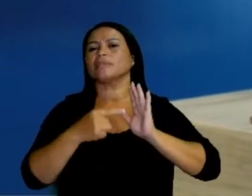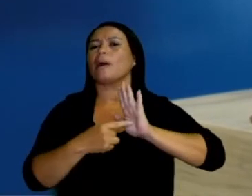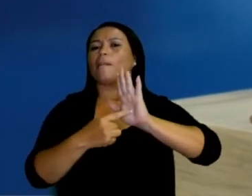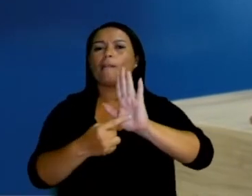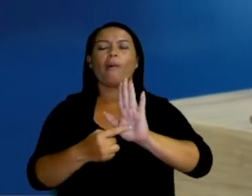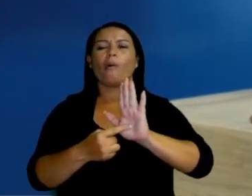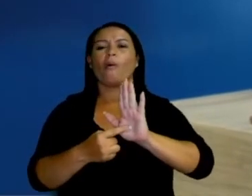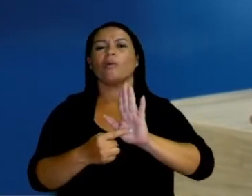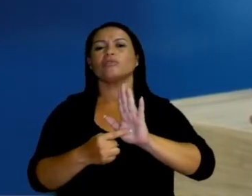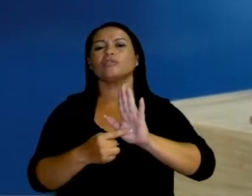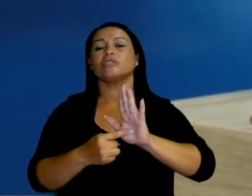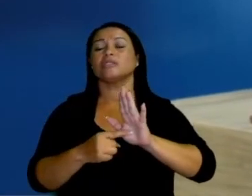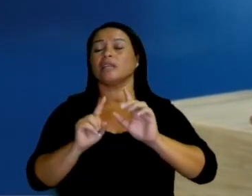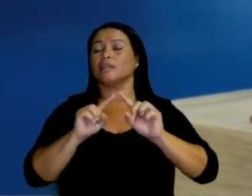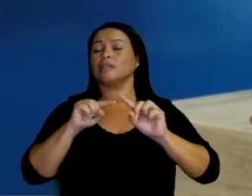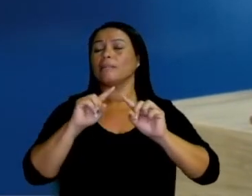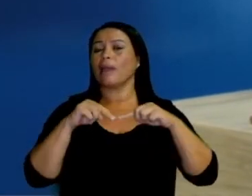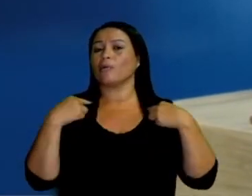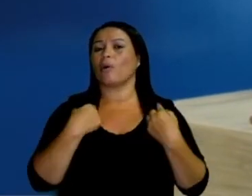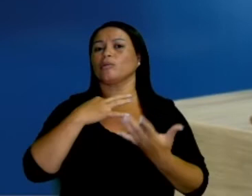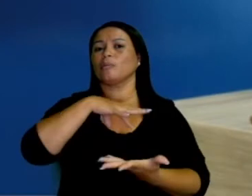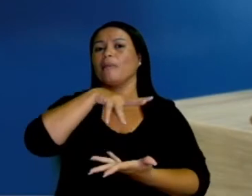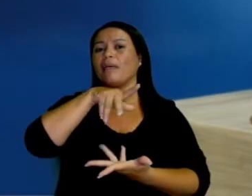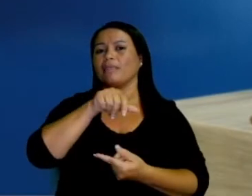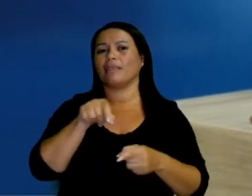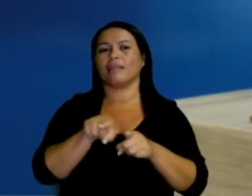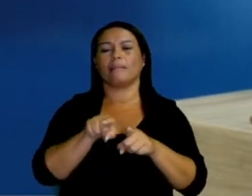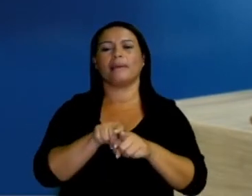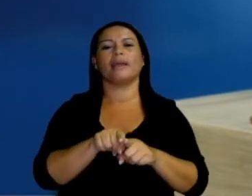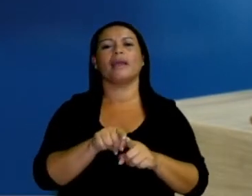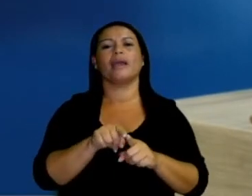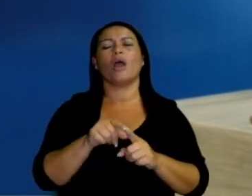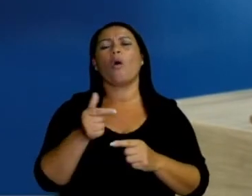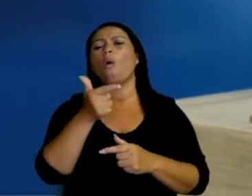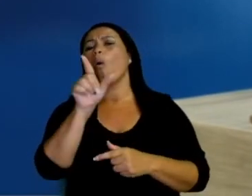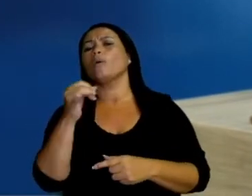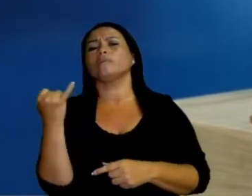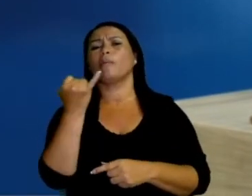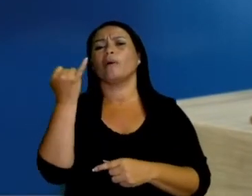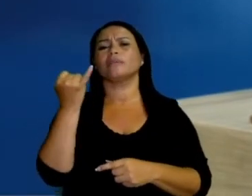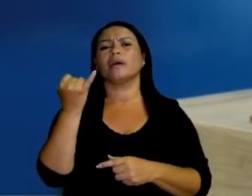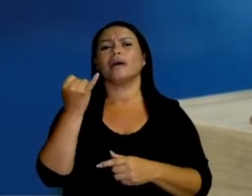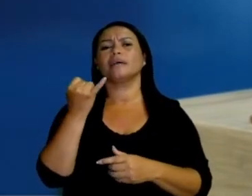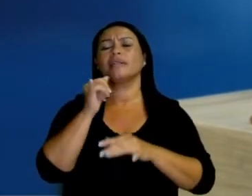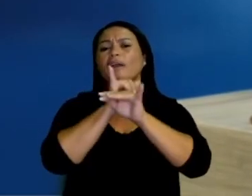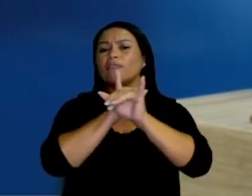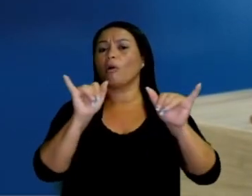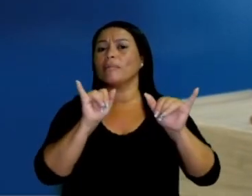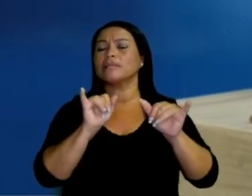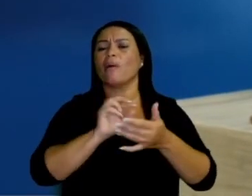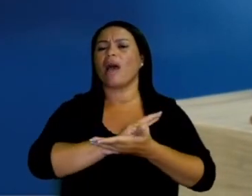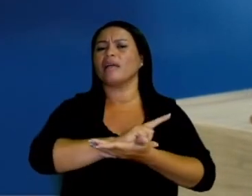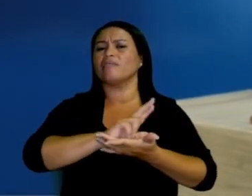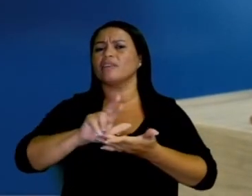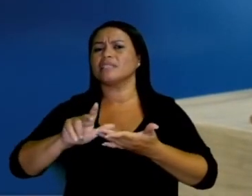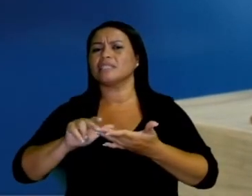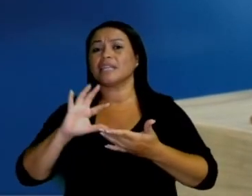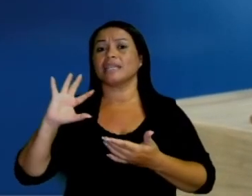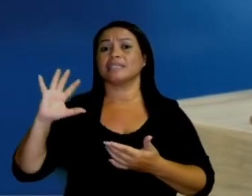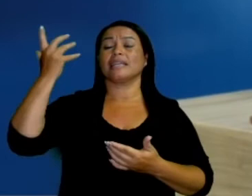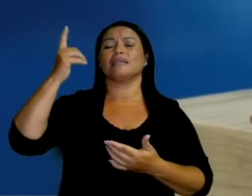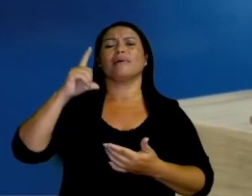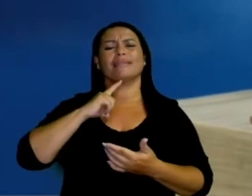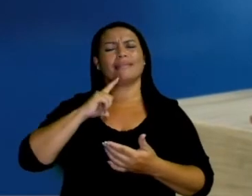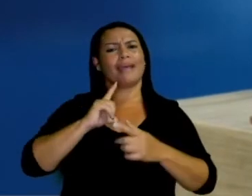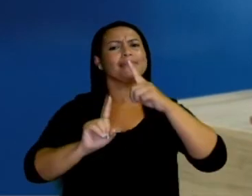em relação ao planeta Terra. Uma outra importante informação, a diversidade climática, né? O Brasil tem diversos